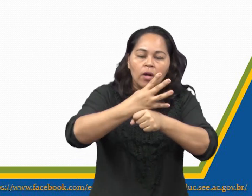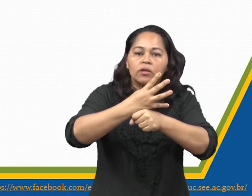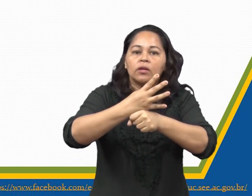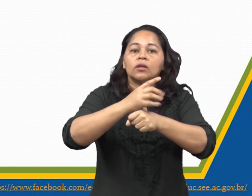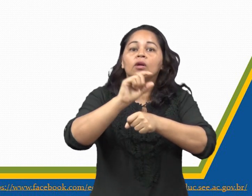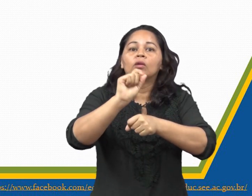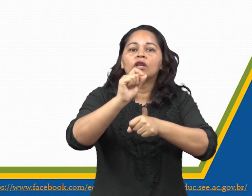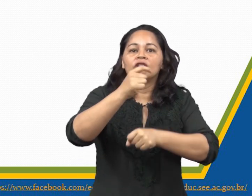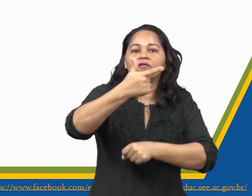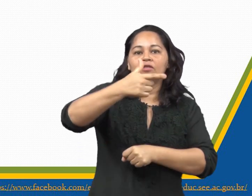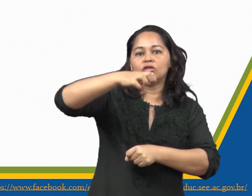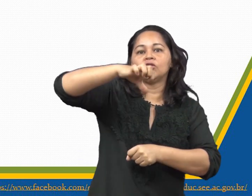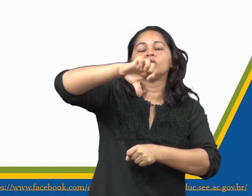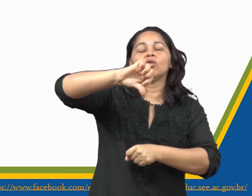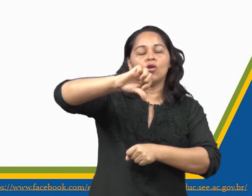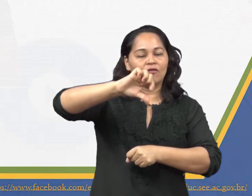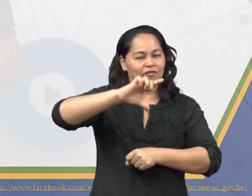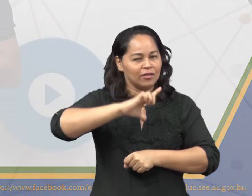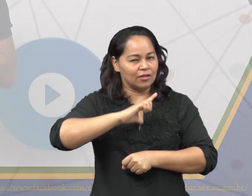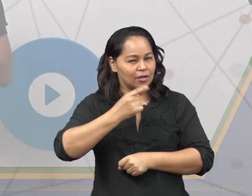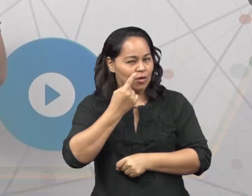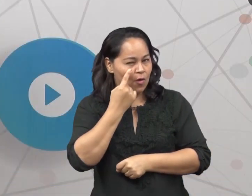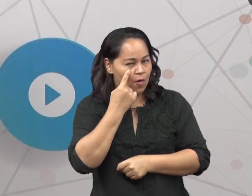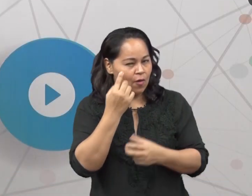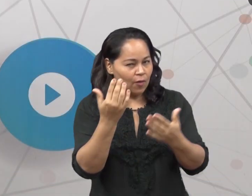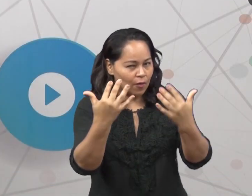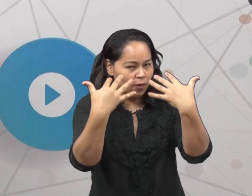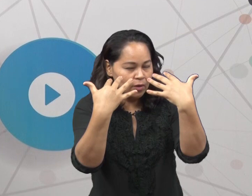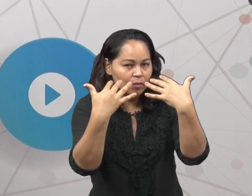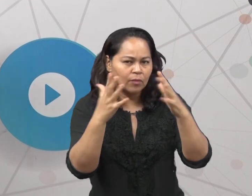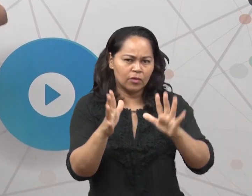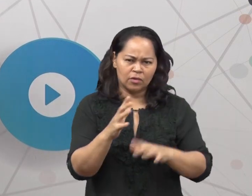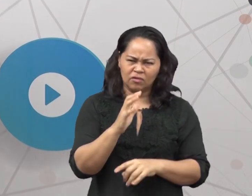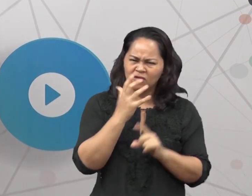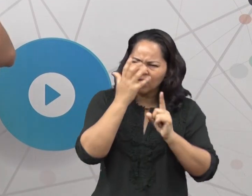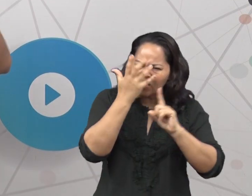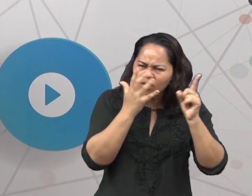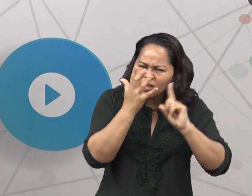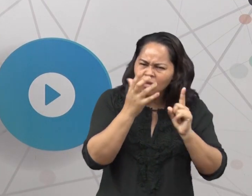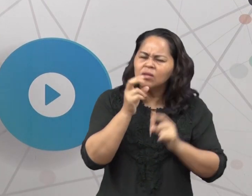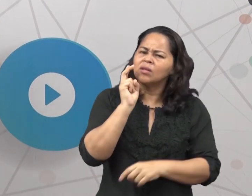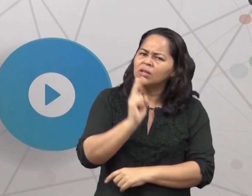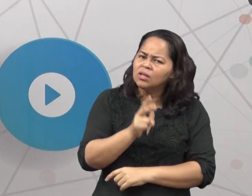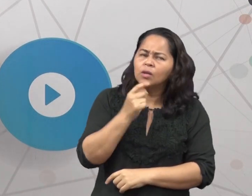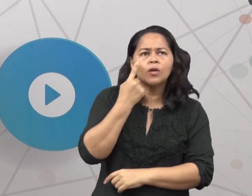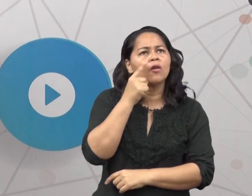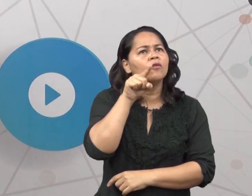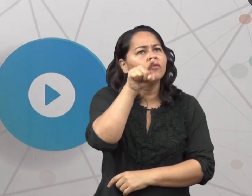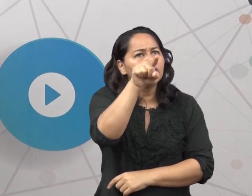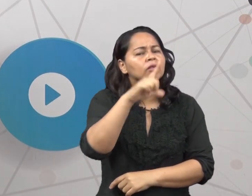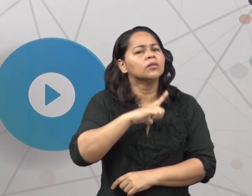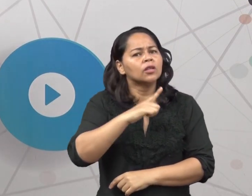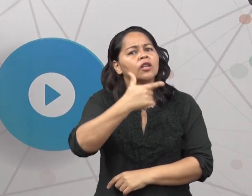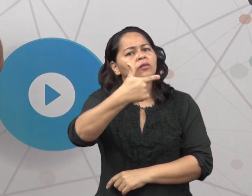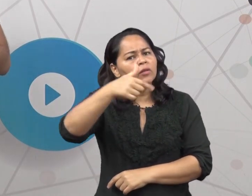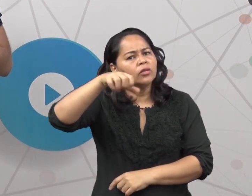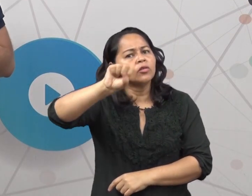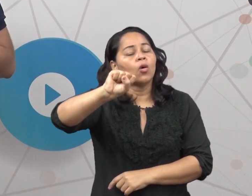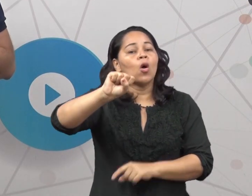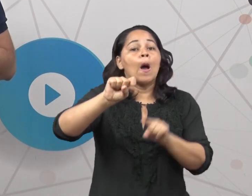dias? 29 dias. Olha aqui um pouquinho para mim, ó. O mês de fevereiro, professor, sempre que eu vejo, ele está com 28